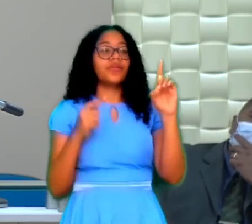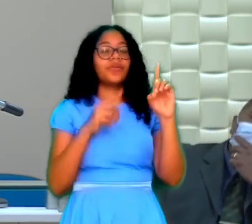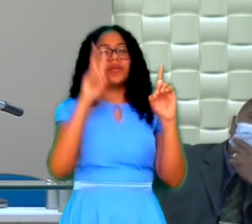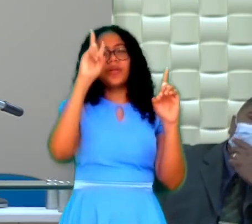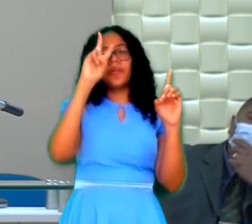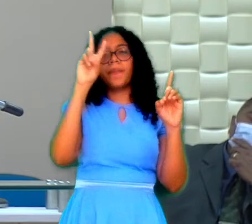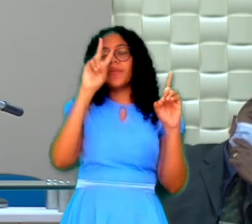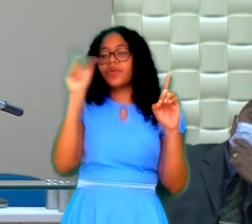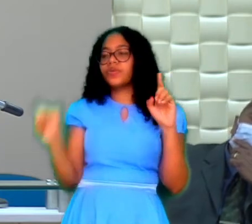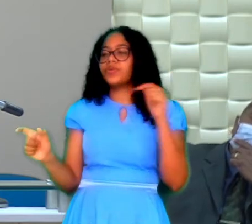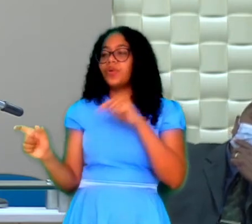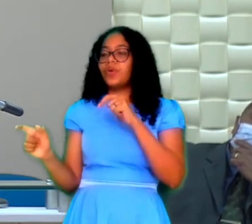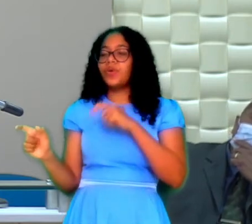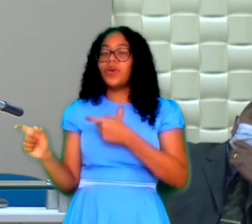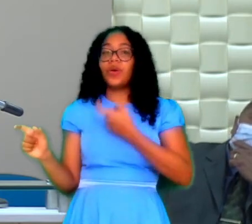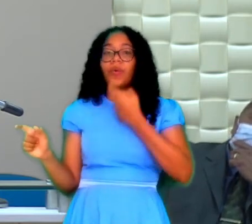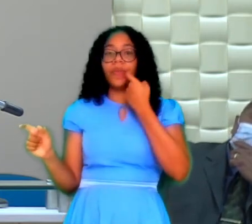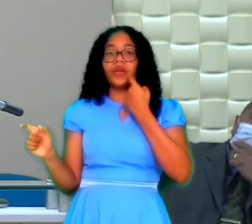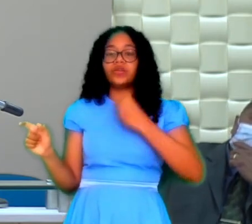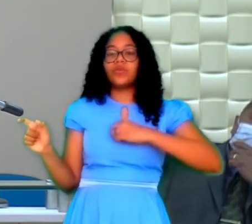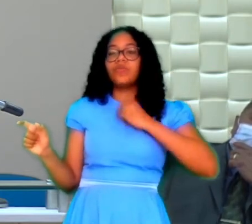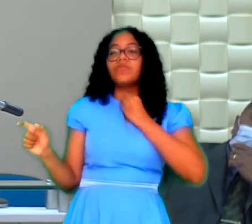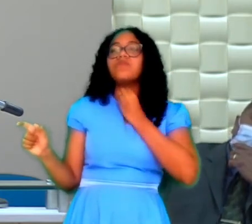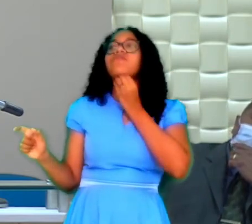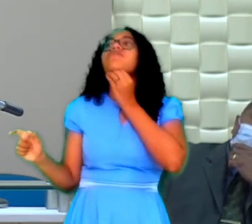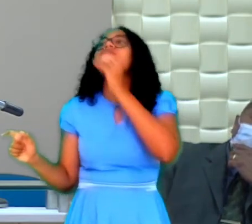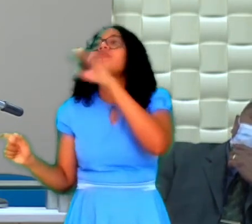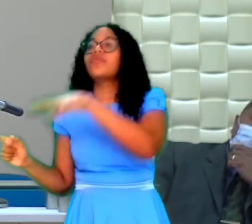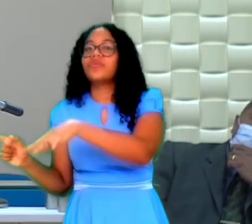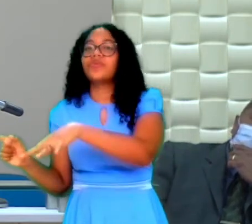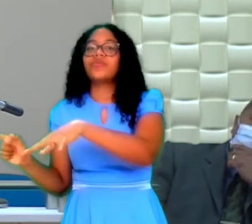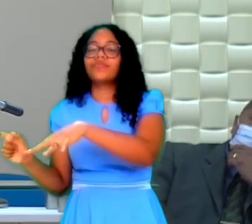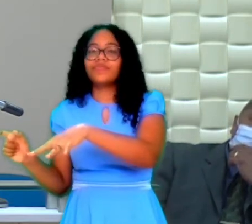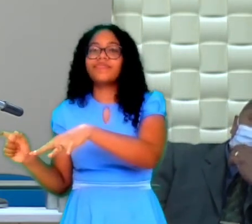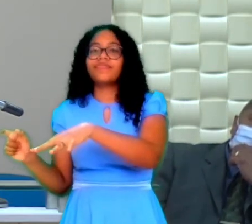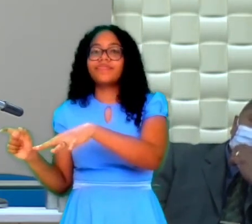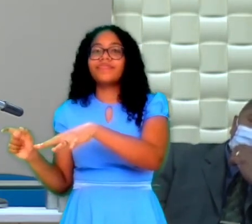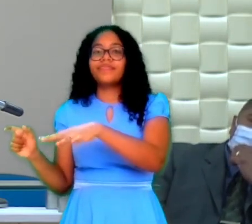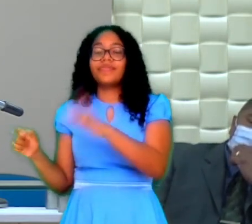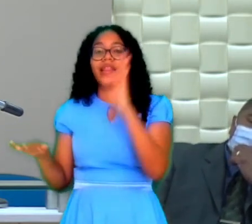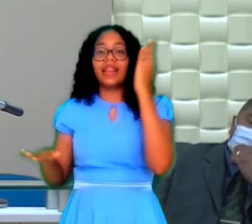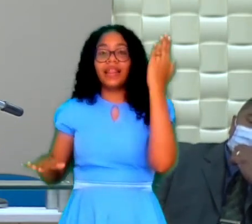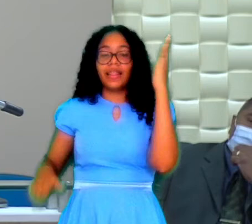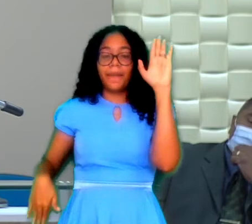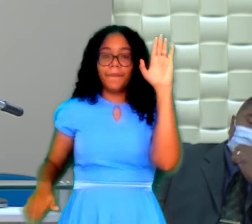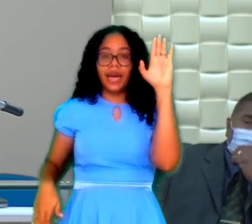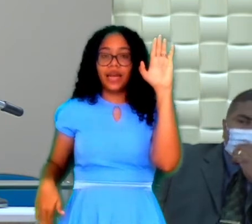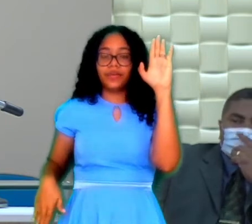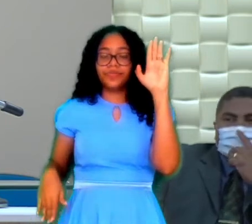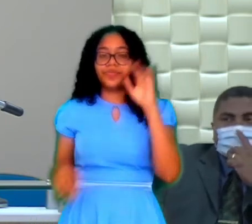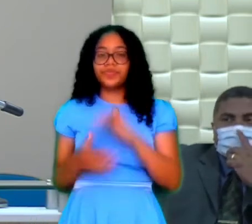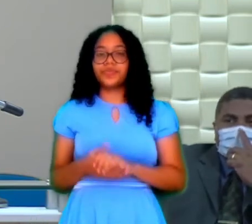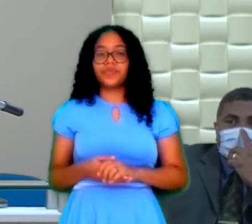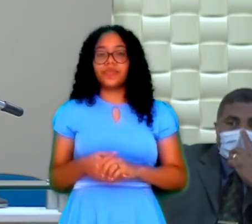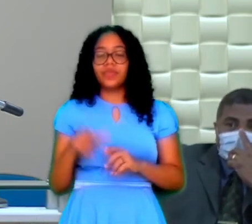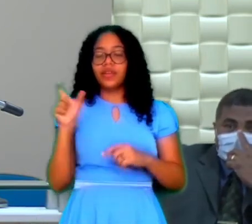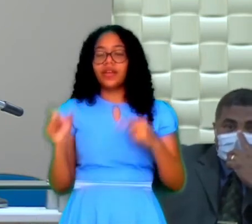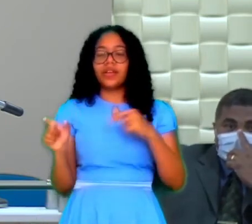Não vai chegar a margem alguma. E eles lutaram e nada,